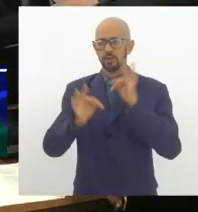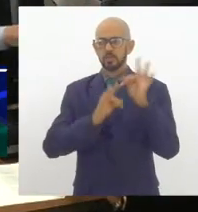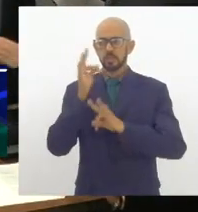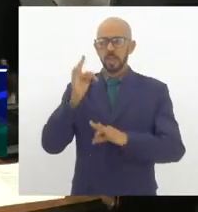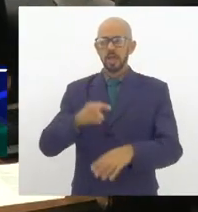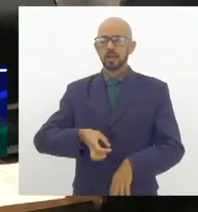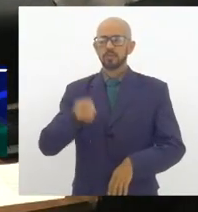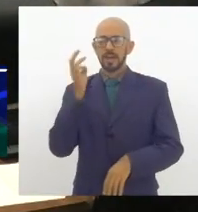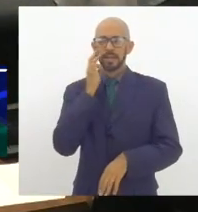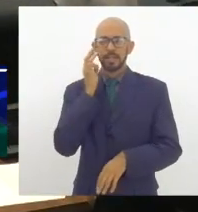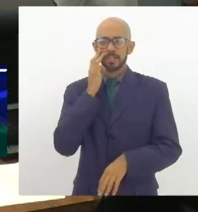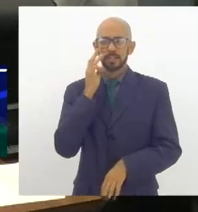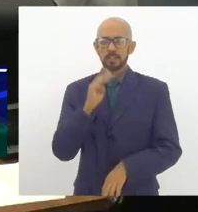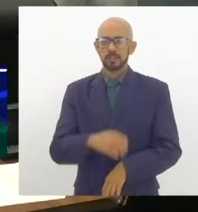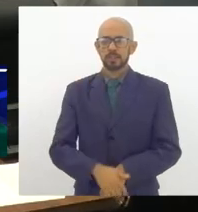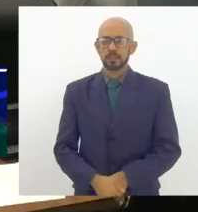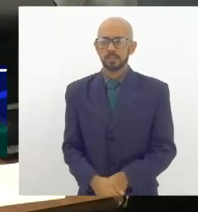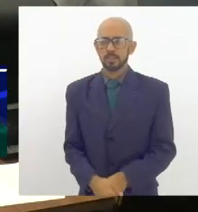waldeck Carneiro